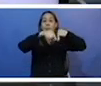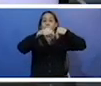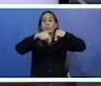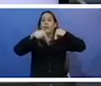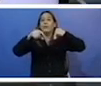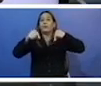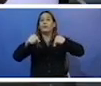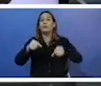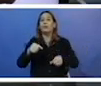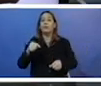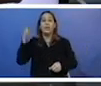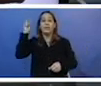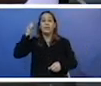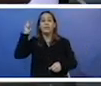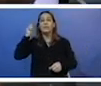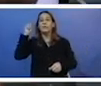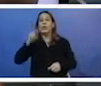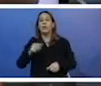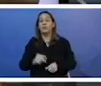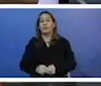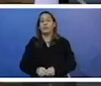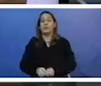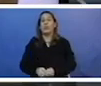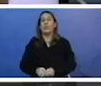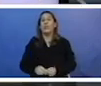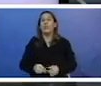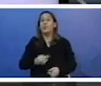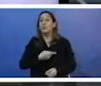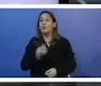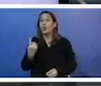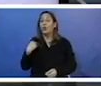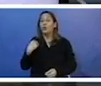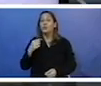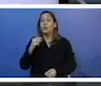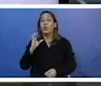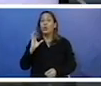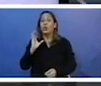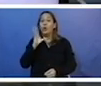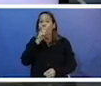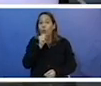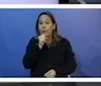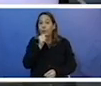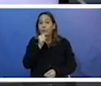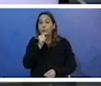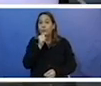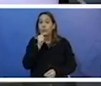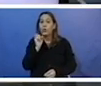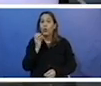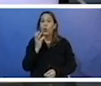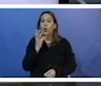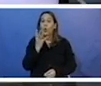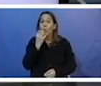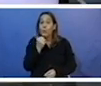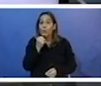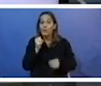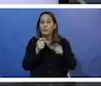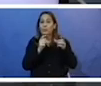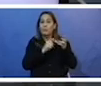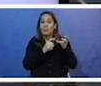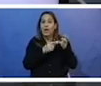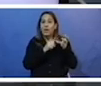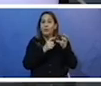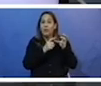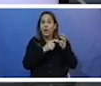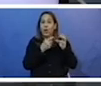mais rápida, sem querer, a gente fala assim, ó, o folheto.